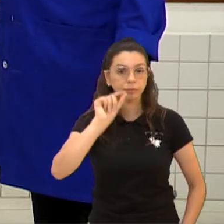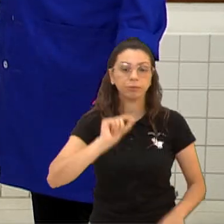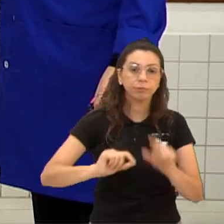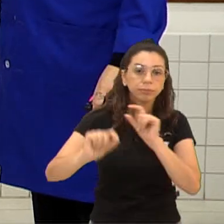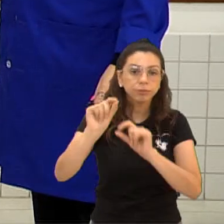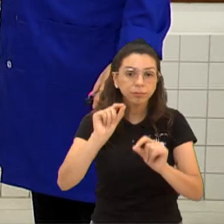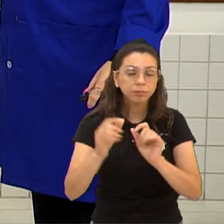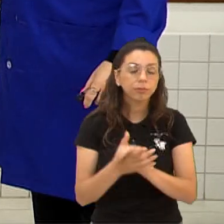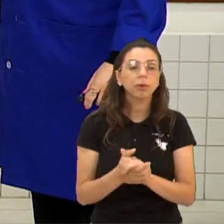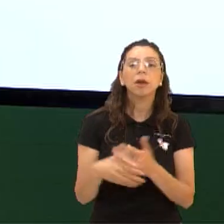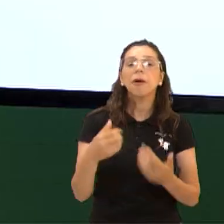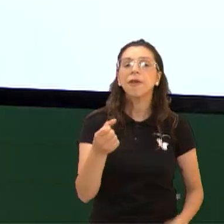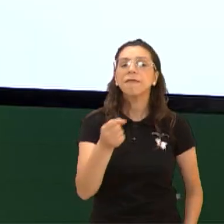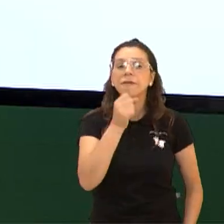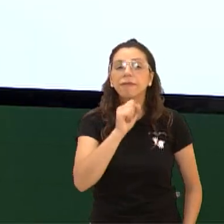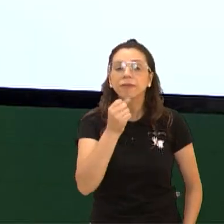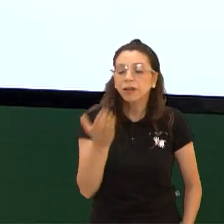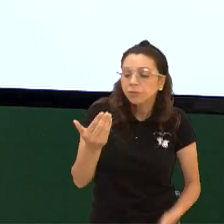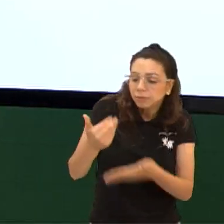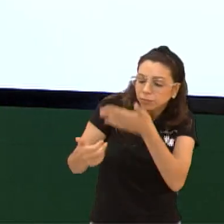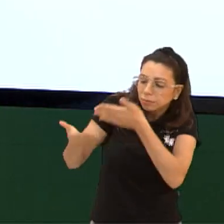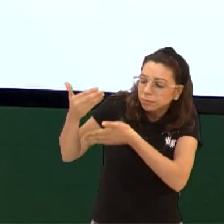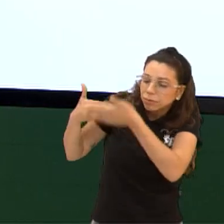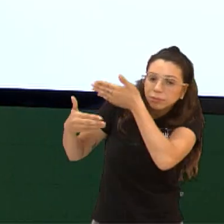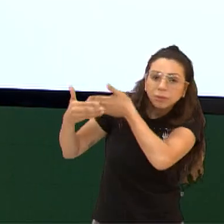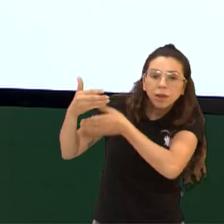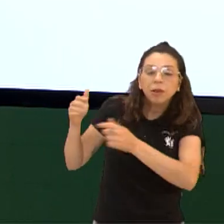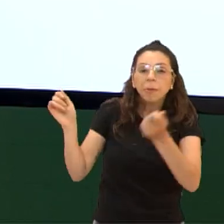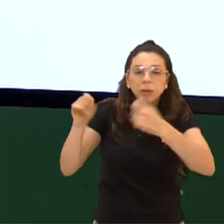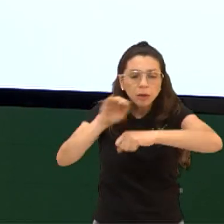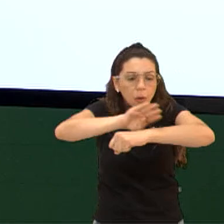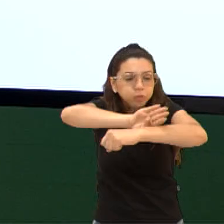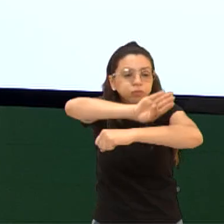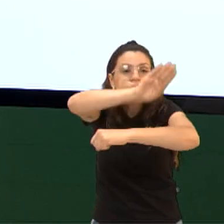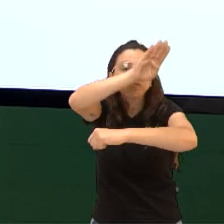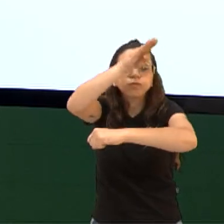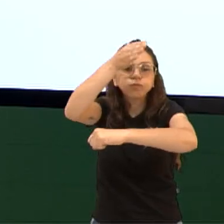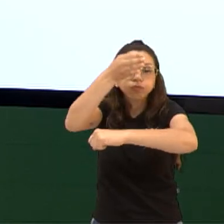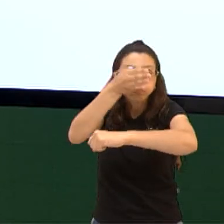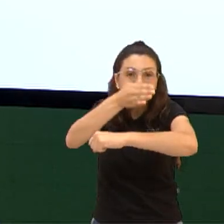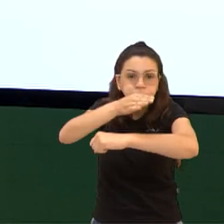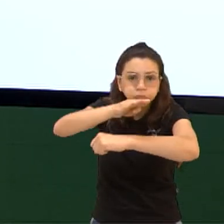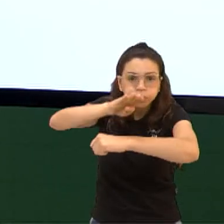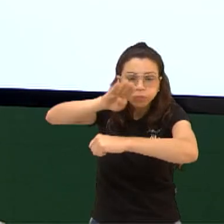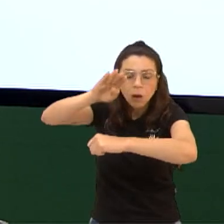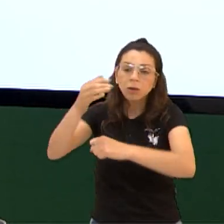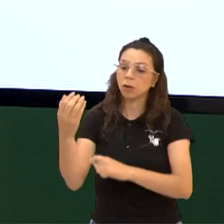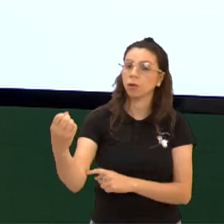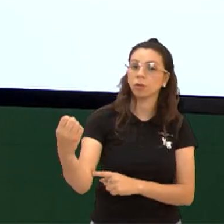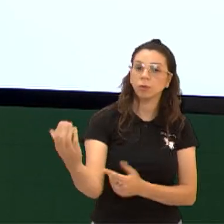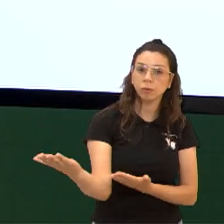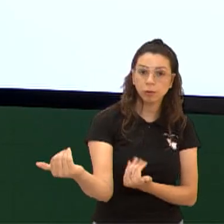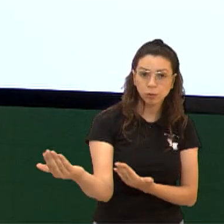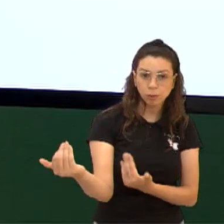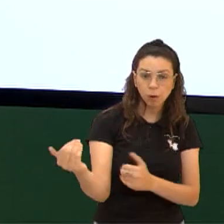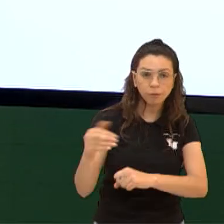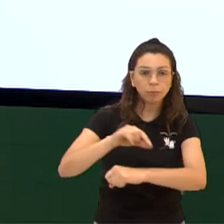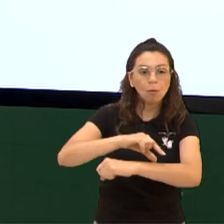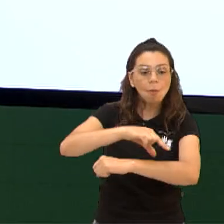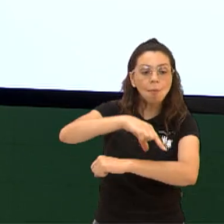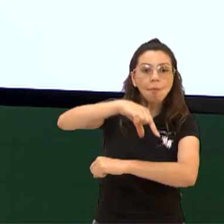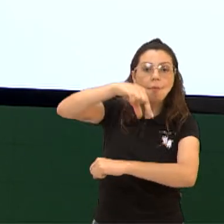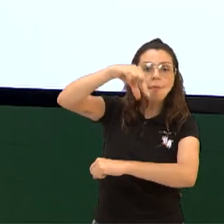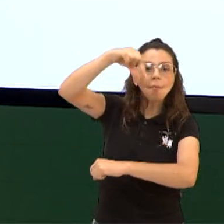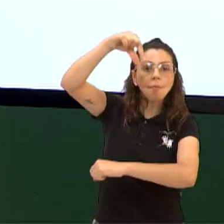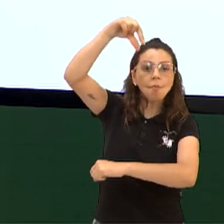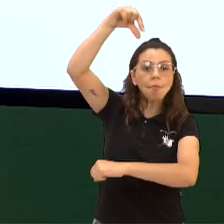quanto que é antigo. Quanto mais antigo, mais arredondado é, né? Quanto mais jovem, mais cume,